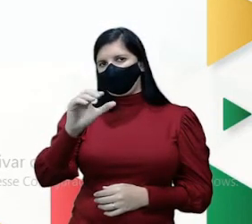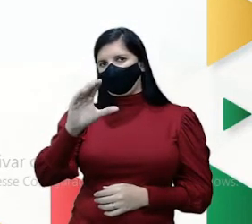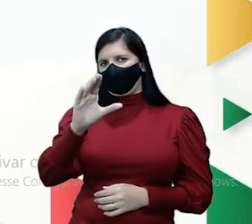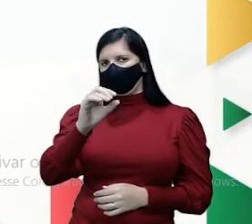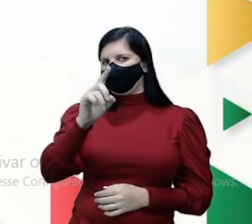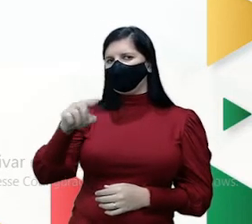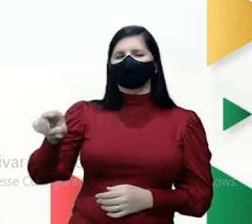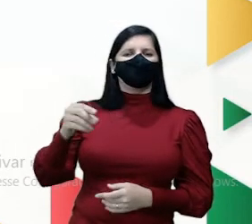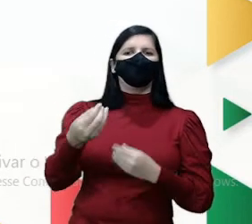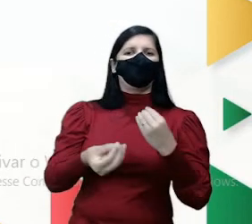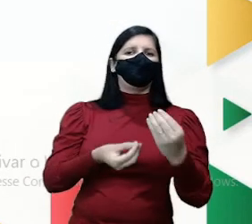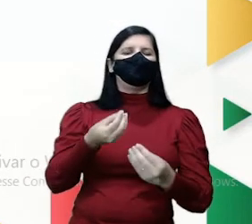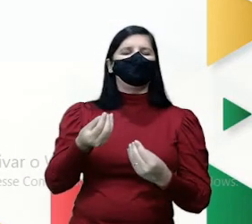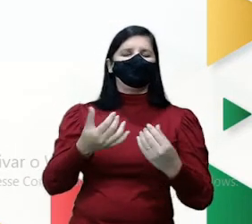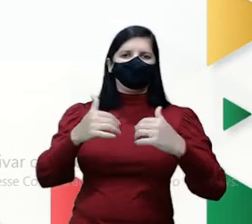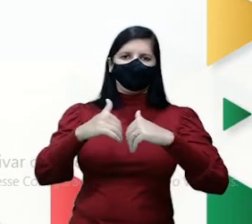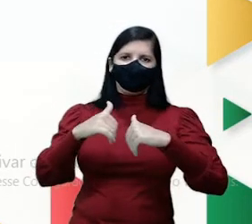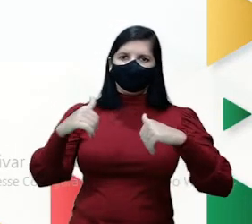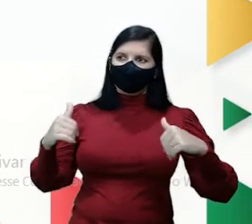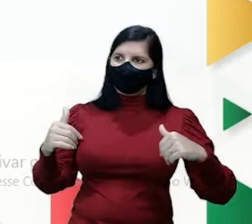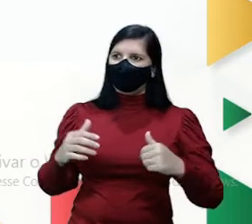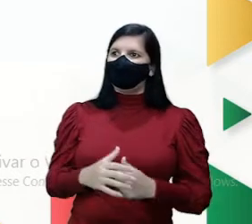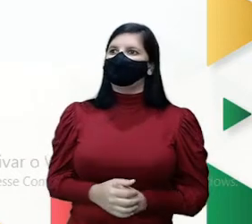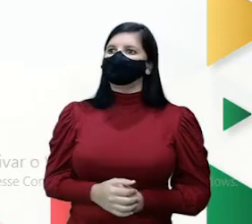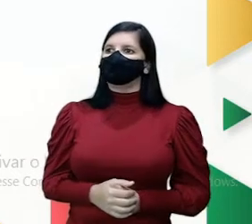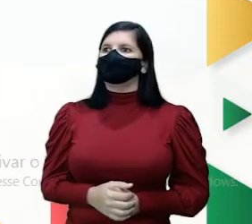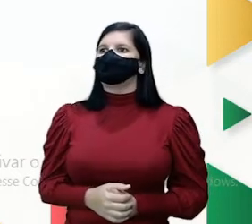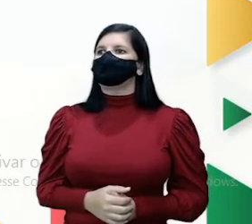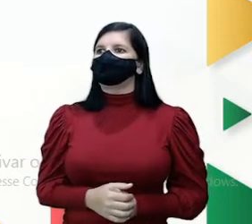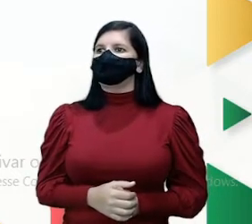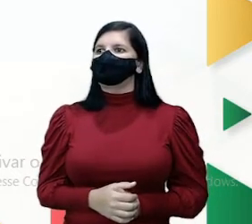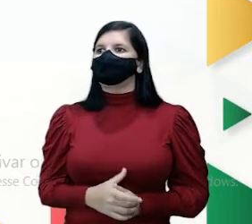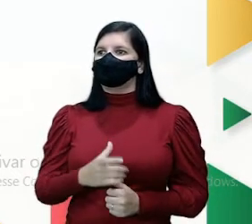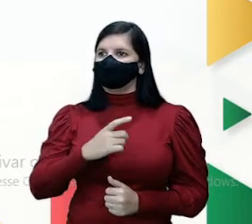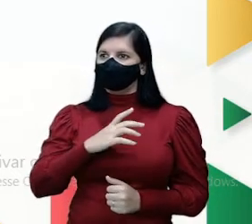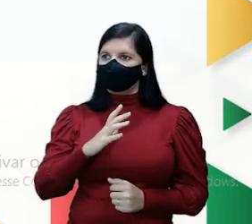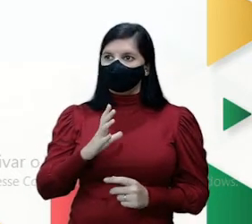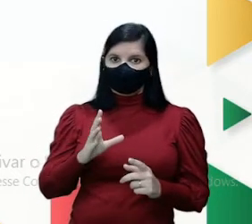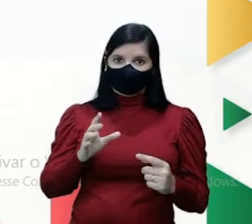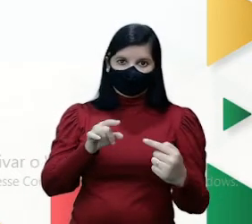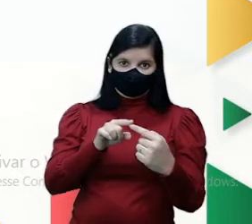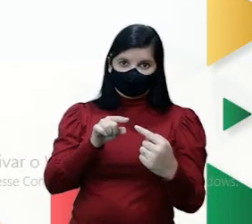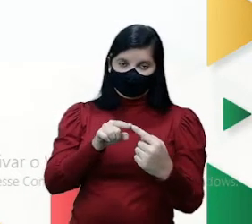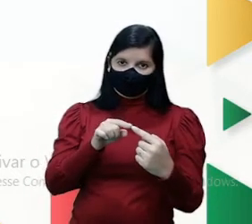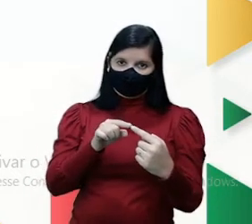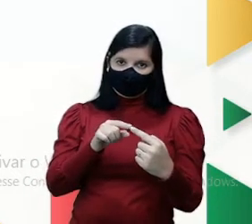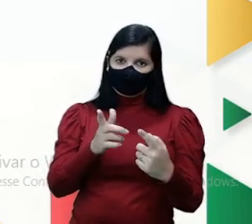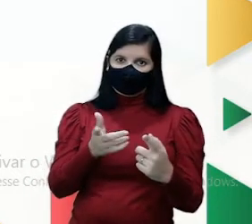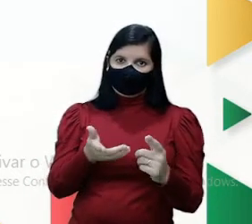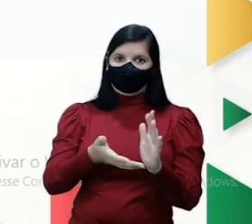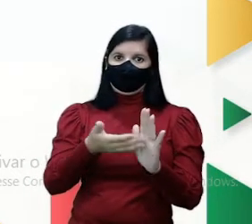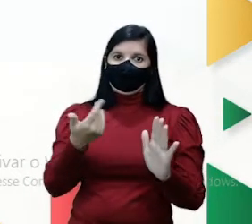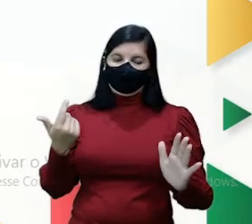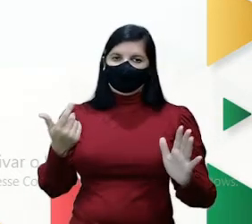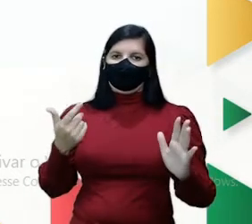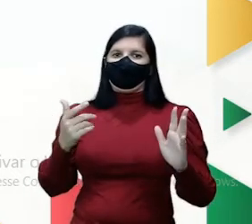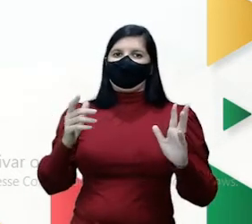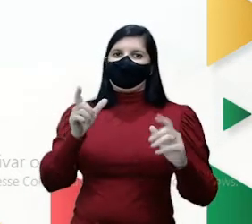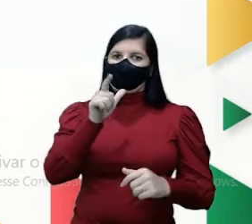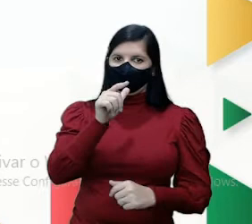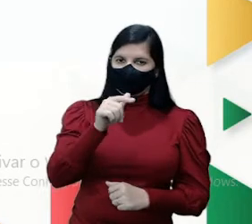outro processo de separação. Só que esse processo aí a gente está direcionando para a estação de tratamento de